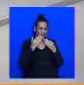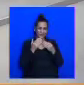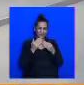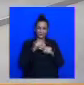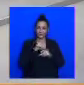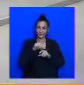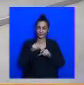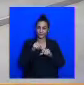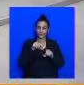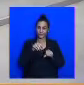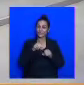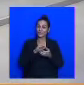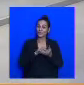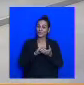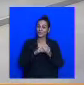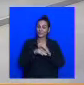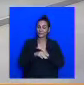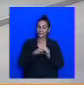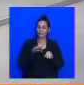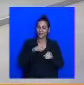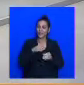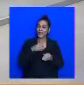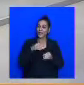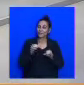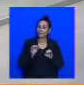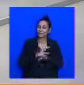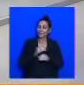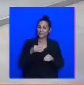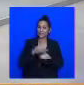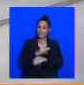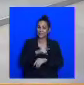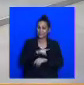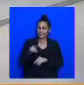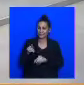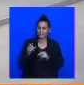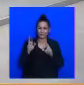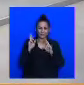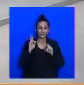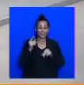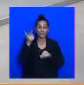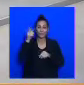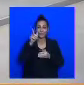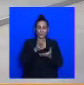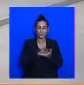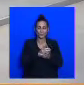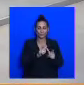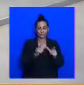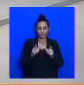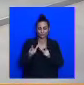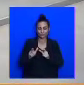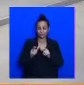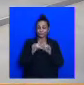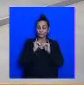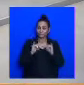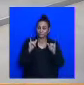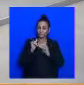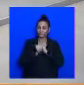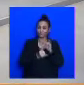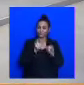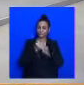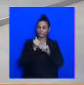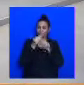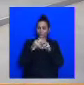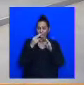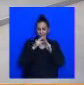Obrigado. Sorteio da Lotomania realizado, validado. Era o que você esperava? Após a apuração, todos os resultados serão publicados